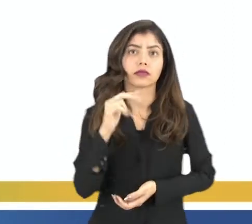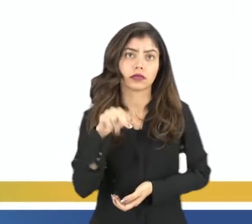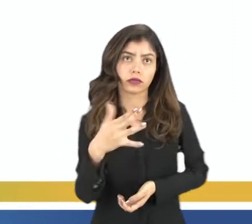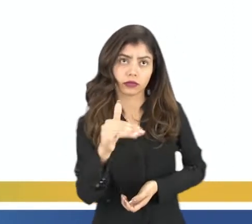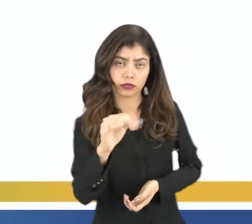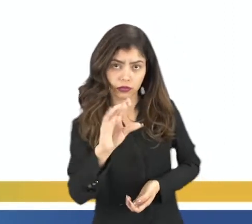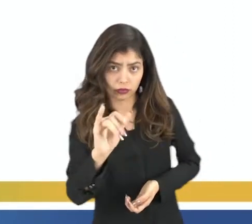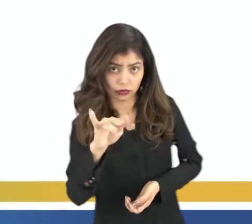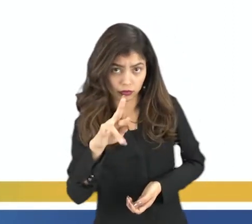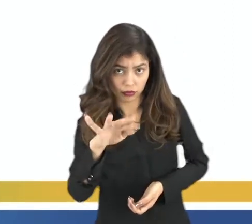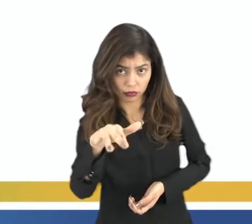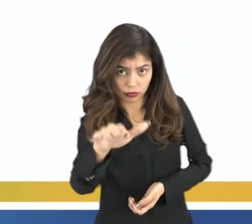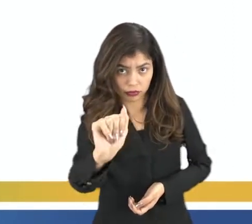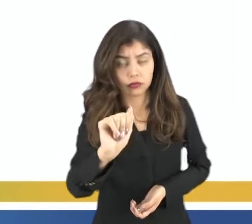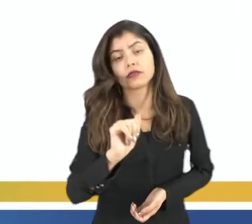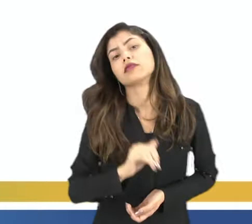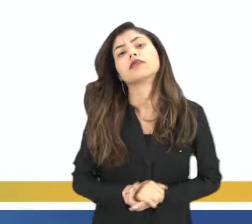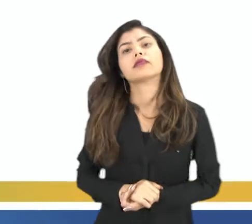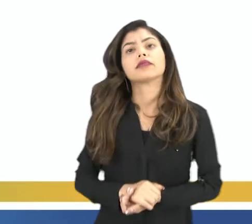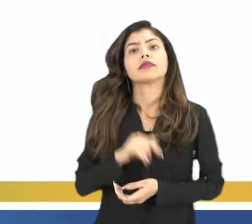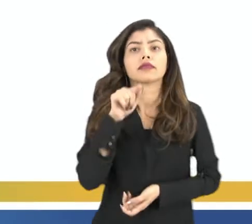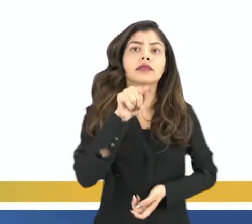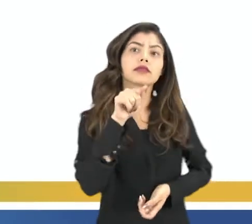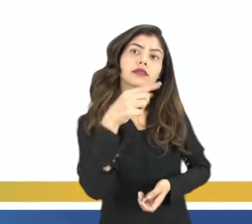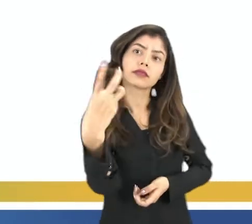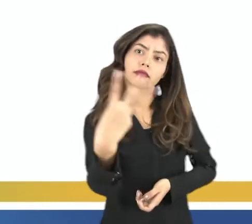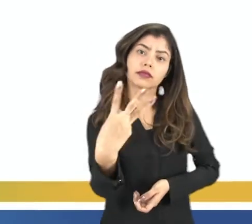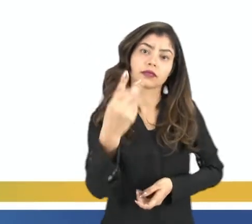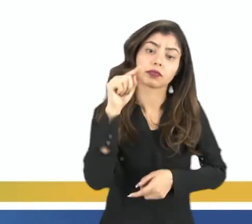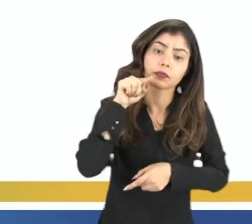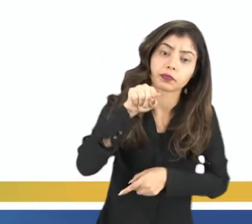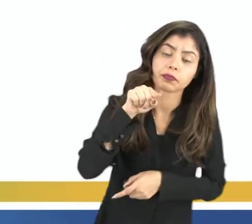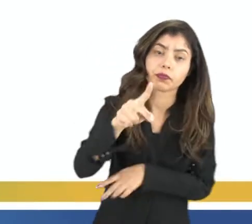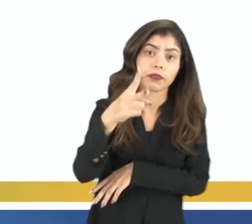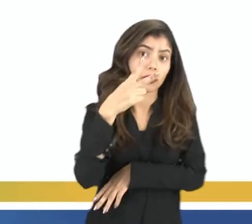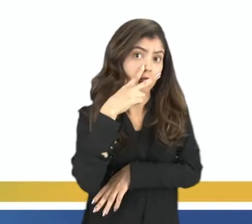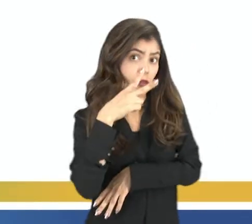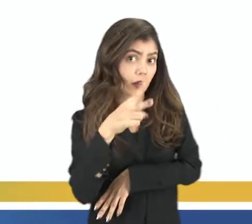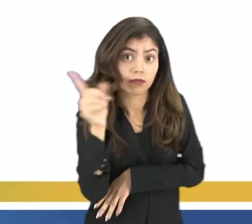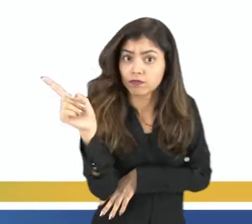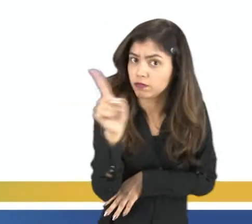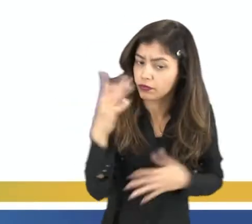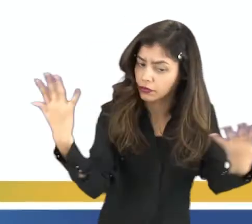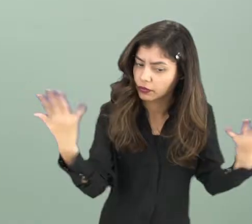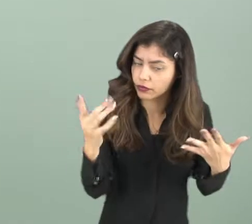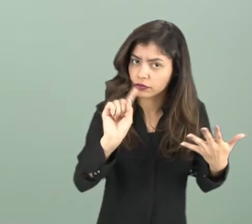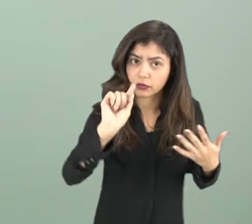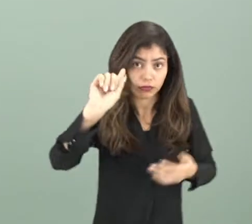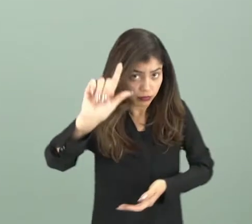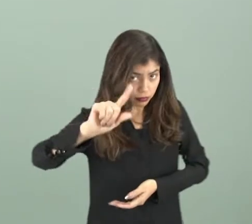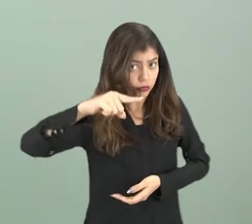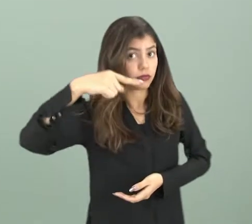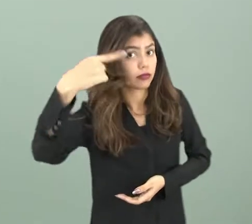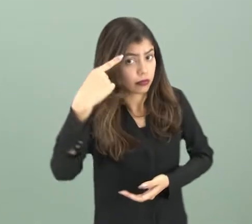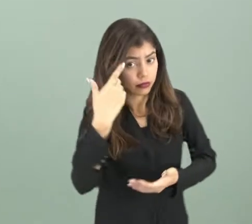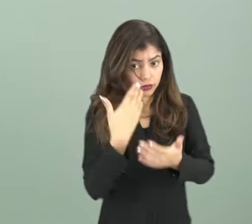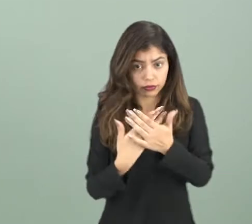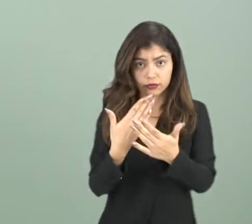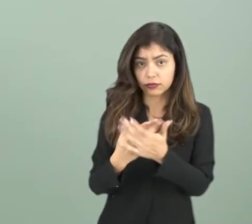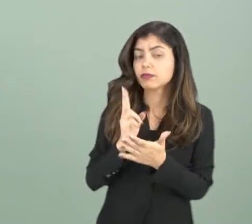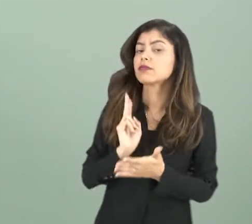como função idiomática. Esse terceiro ponto nós não vamos ver na aula de hoje. Na próxima aula a gente vai